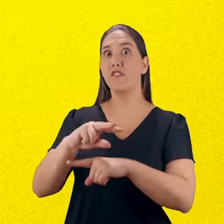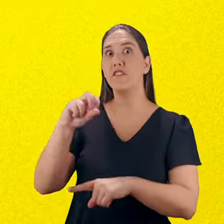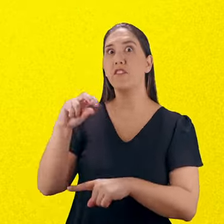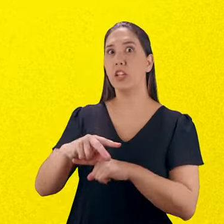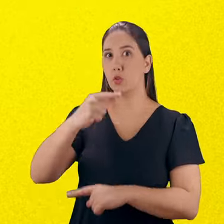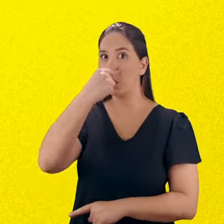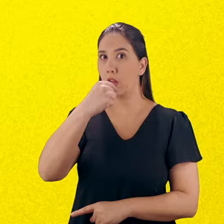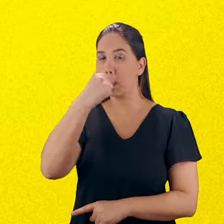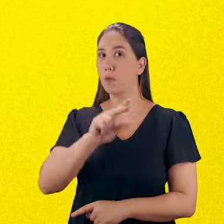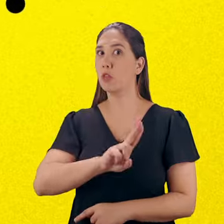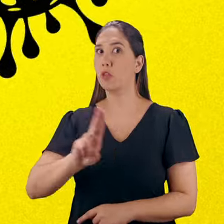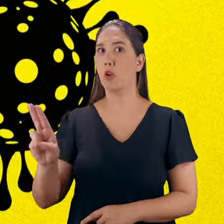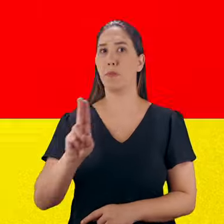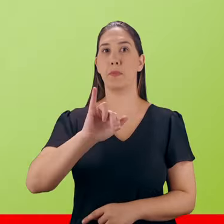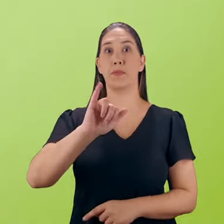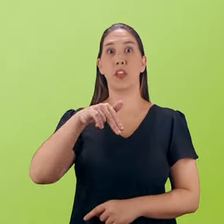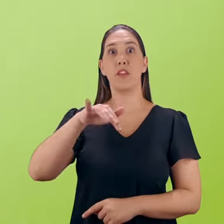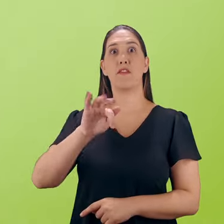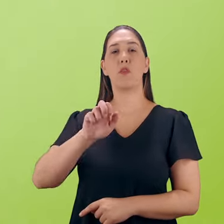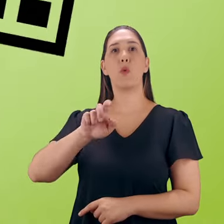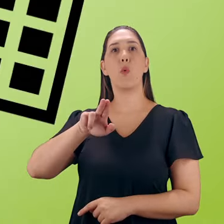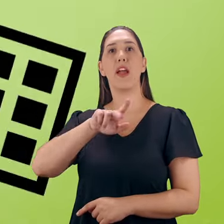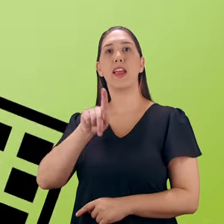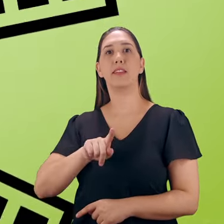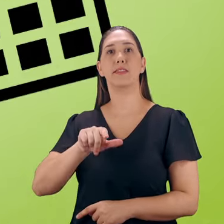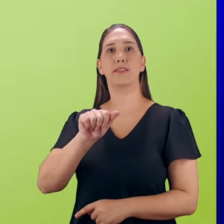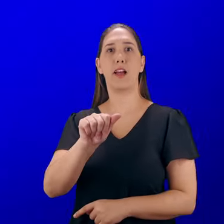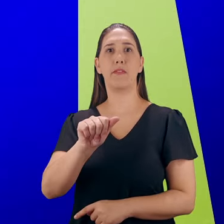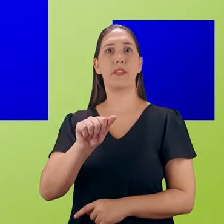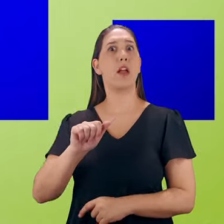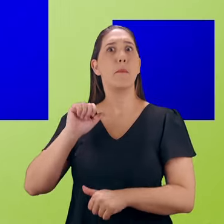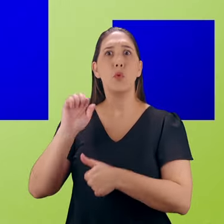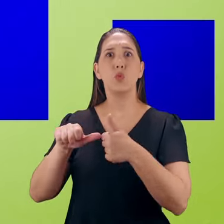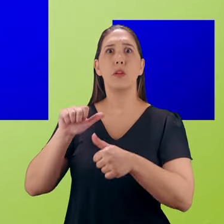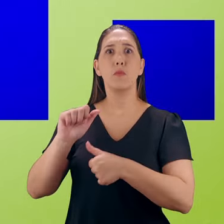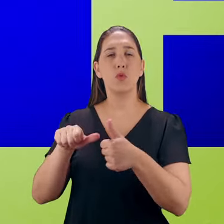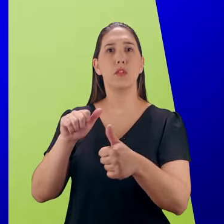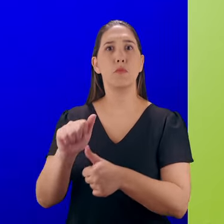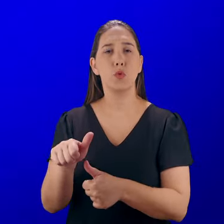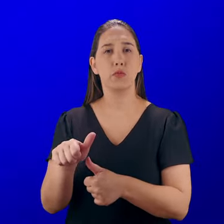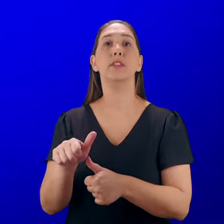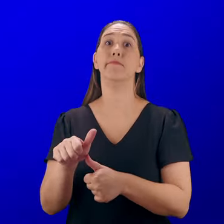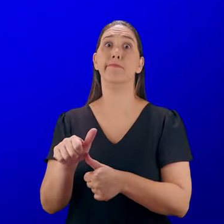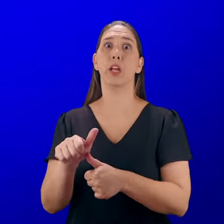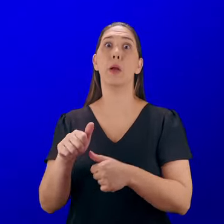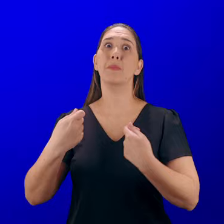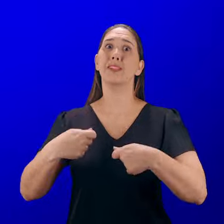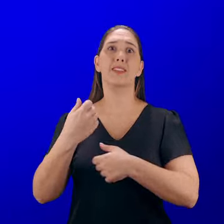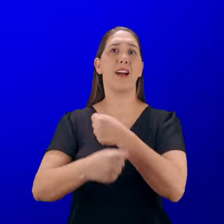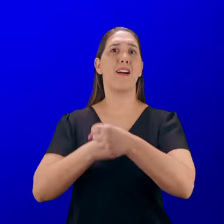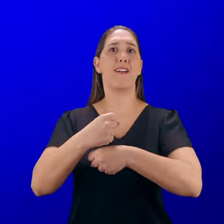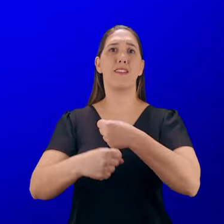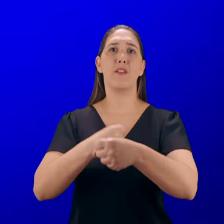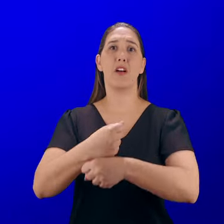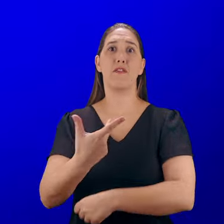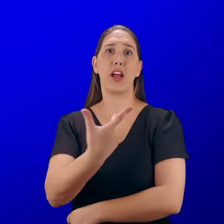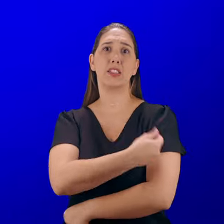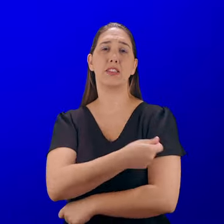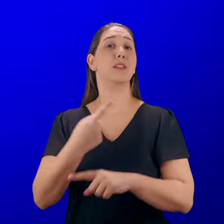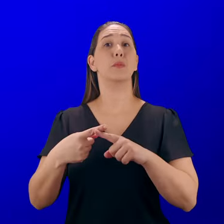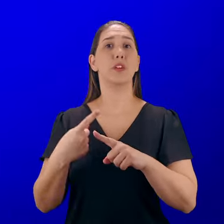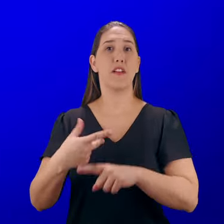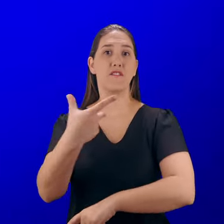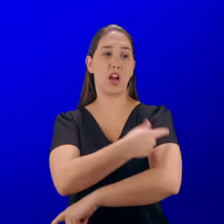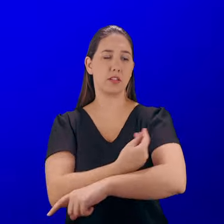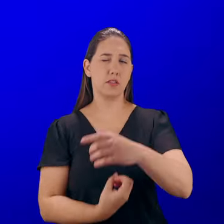O influenza. E ele está sempre se modificando. Preciso me vacinar todo ano? Sim, porque as vacinas se atualizam para acompanhar essas mudações. Quem deve se